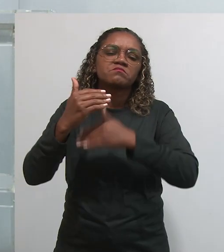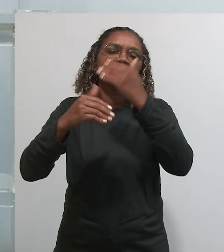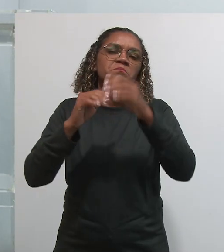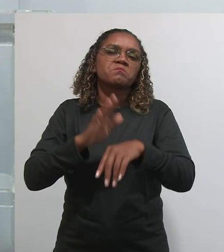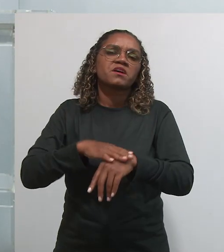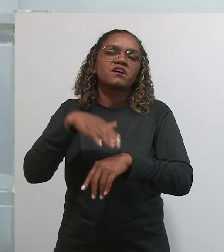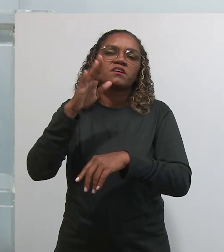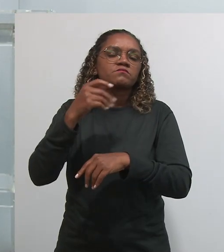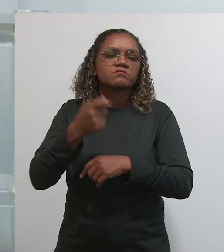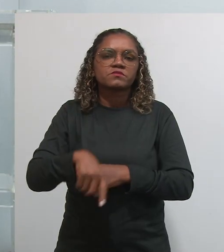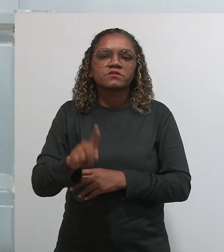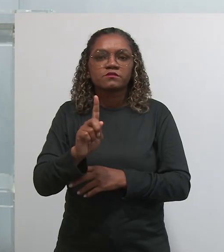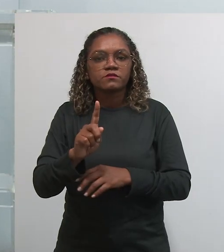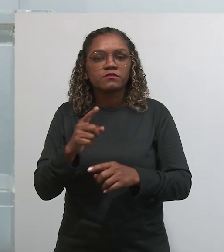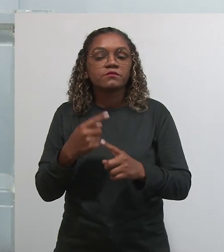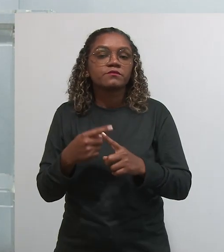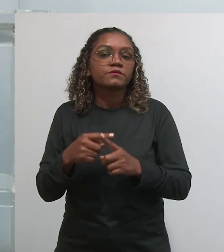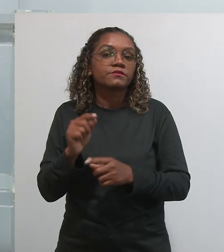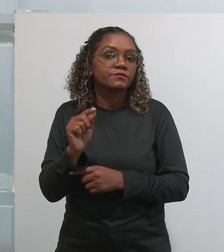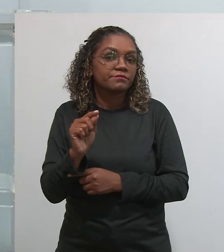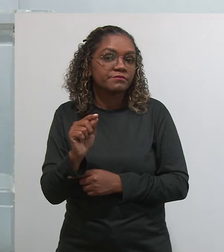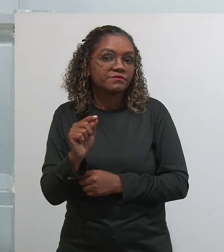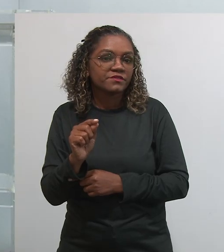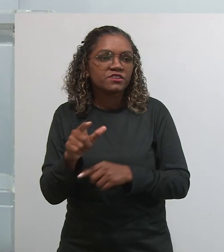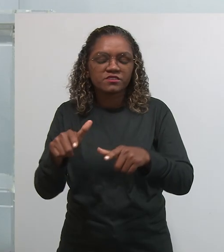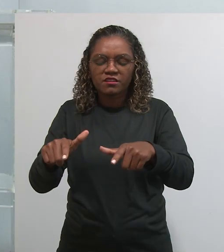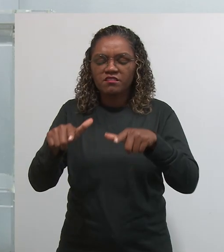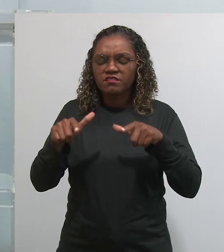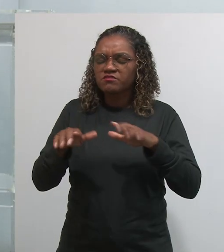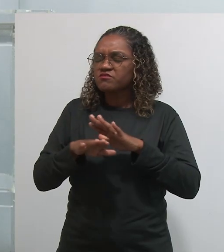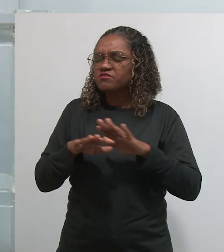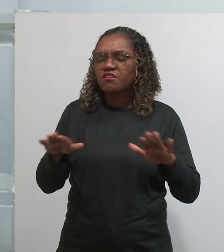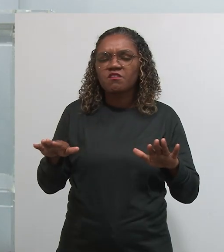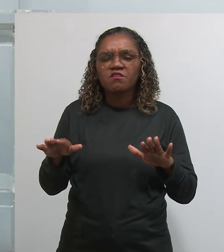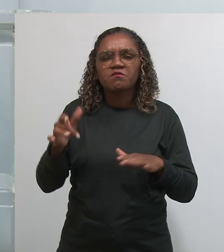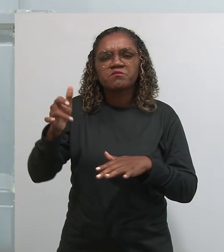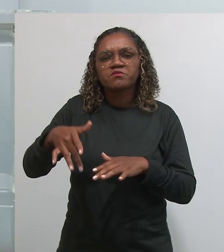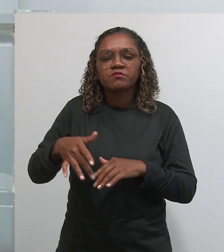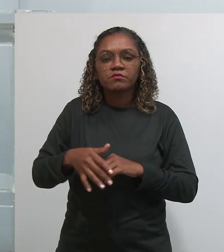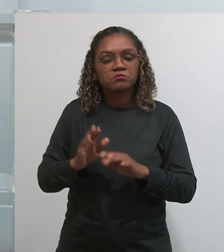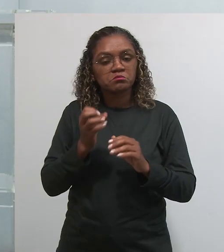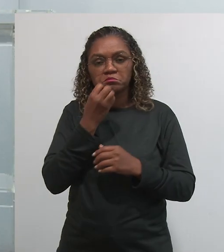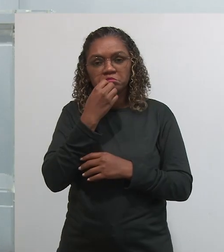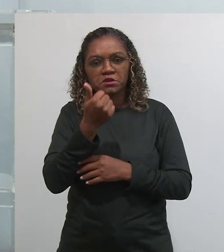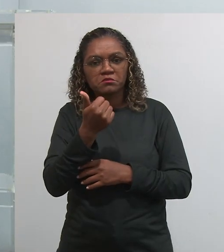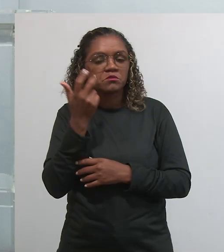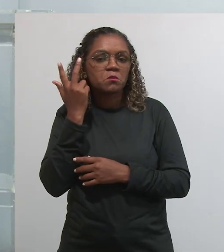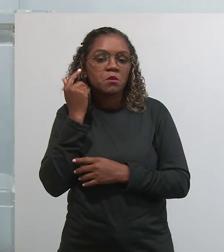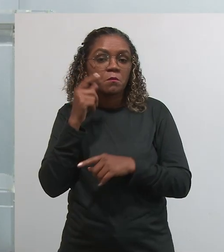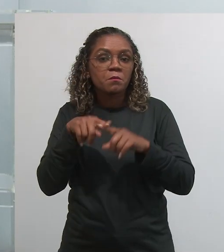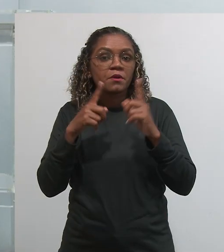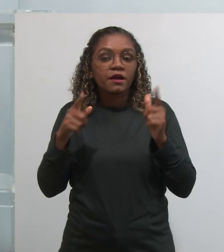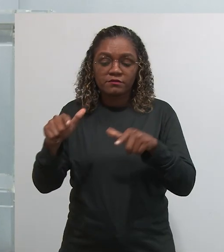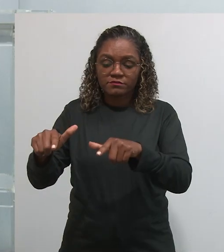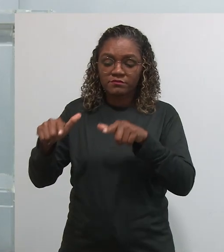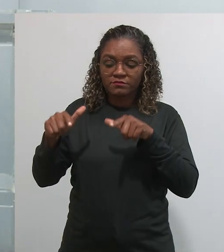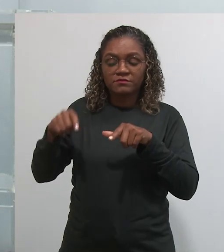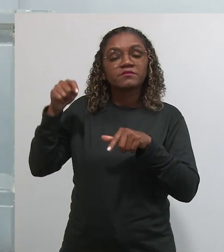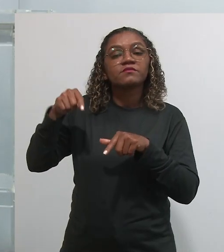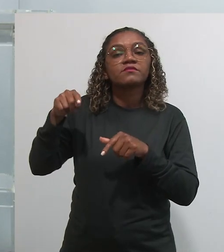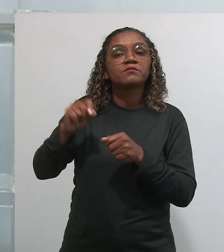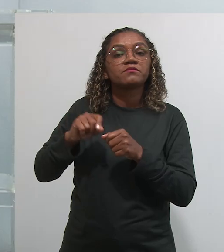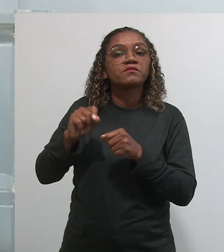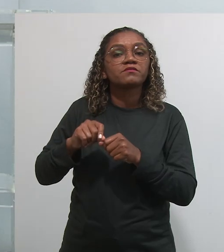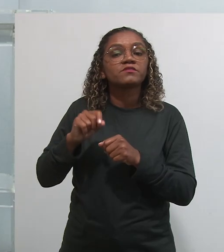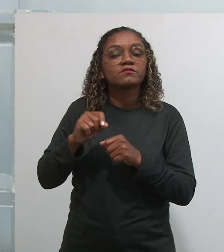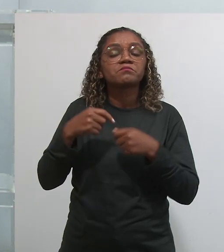conhecimento porque eu só quero o meu diploma, por exemplo. Tudo bem, Mas para que você alcance o seu diploma, você vai passar